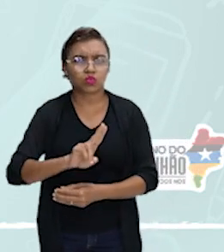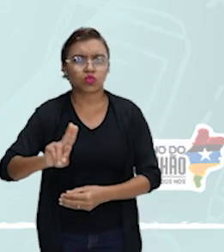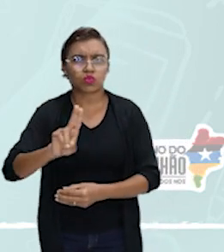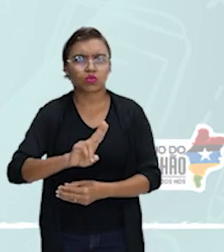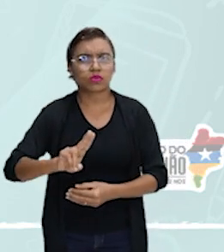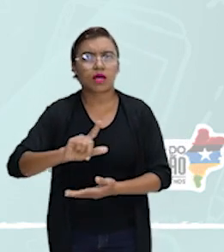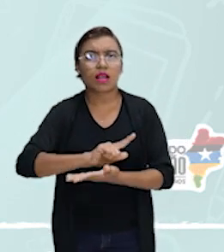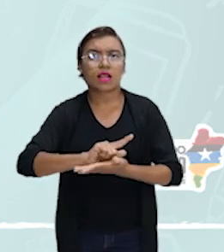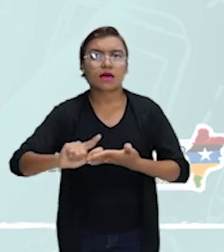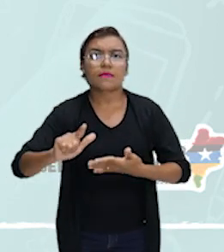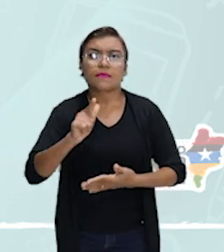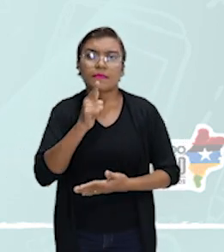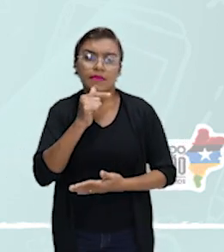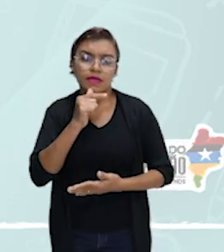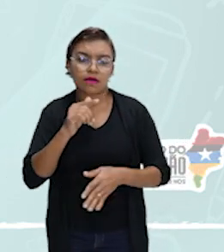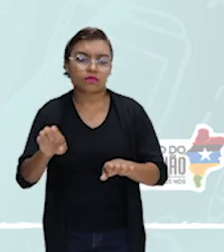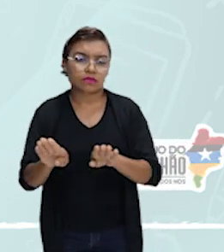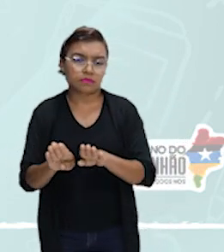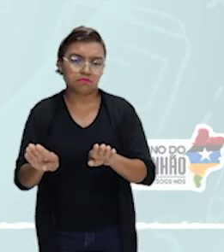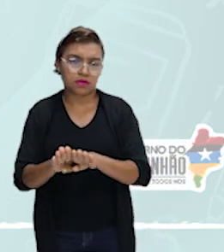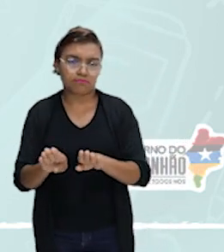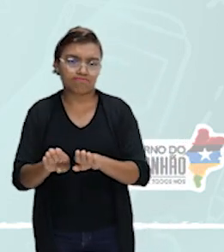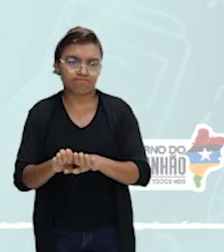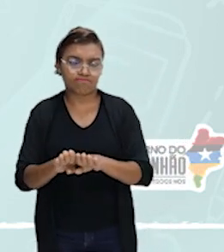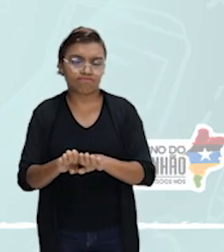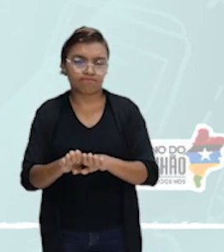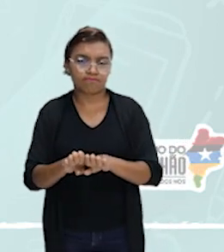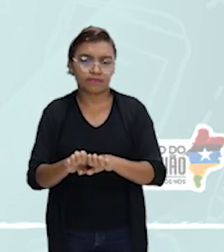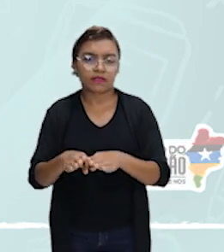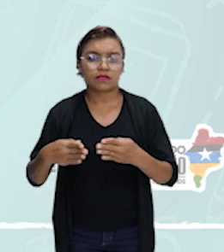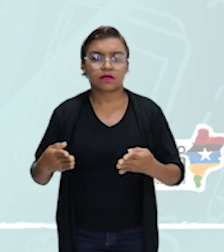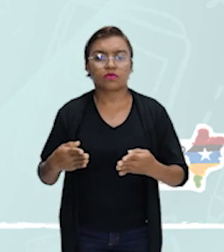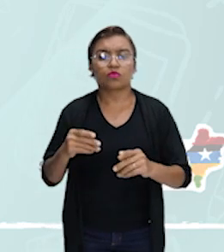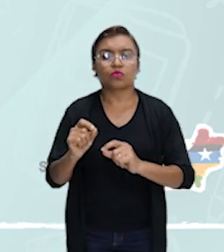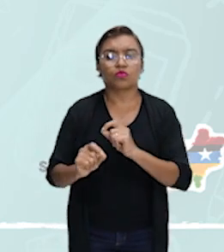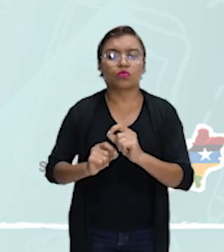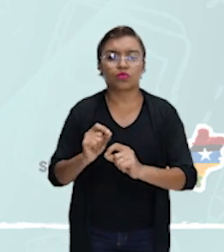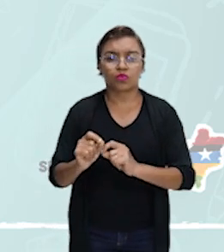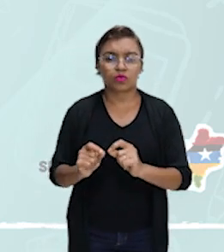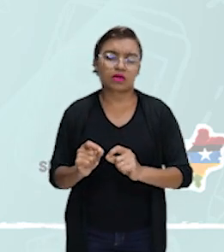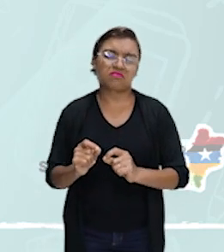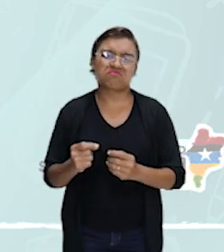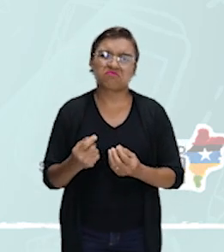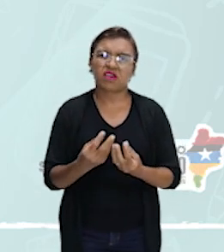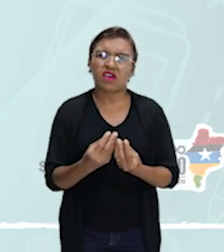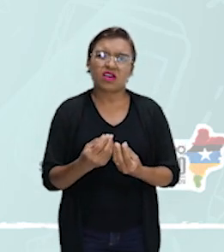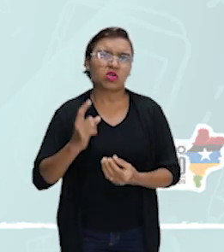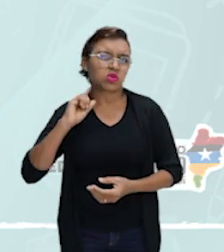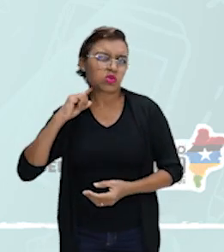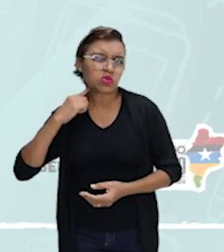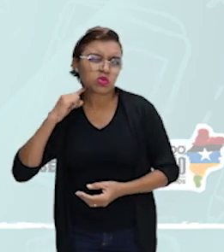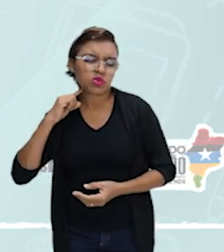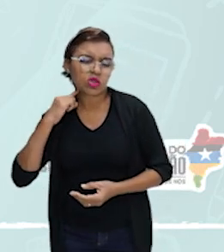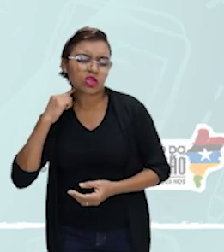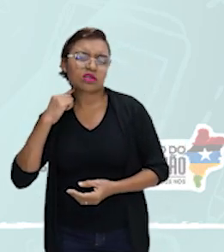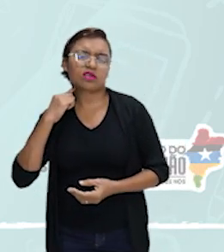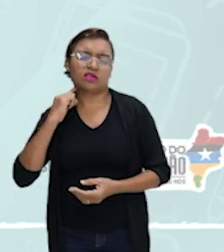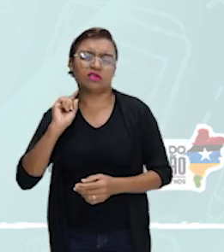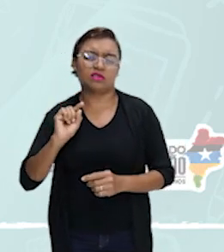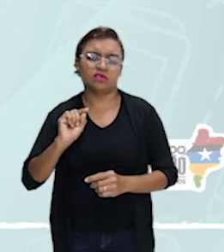gerar floculação da água. Com isso, os detritos, pequenos resíduos vão